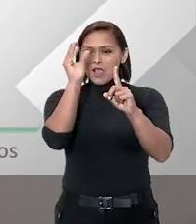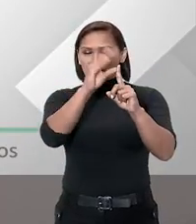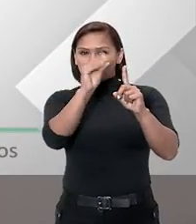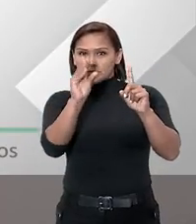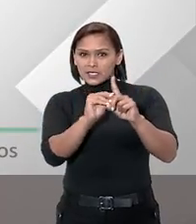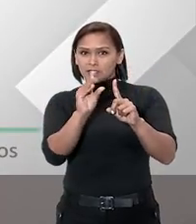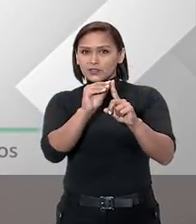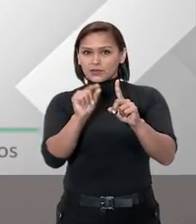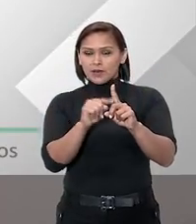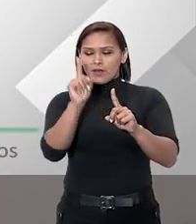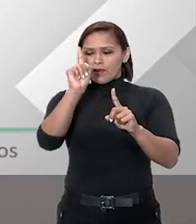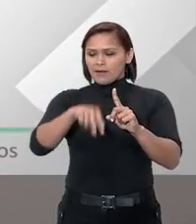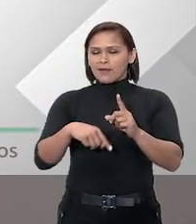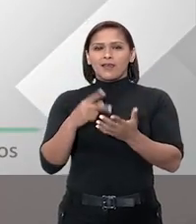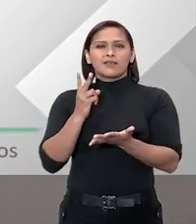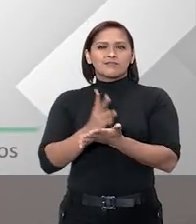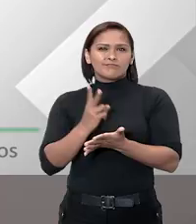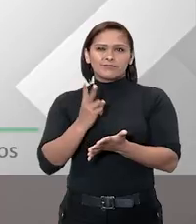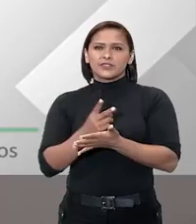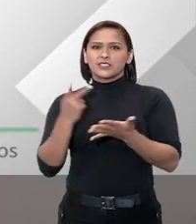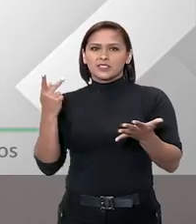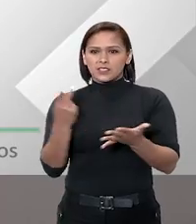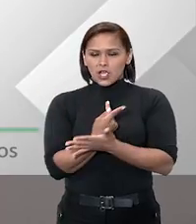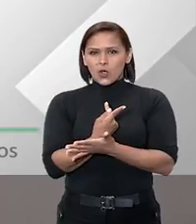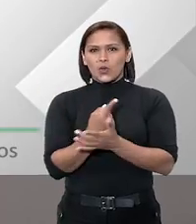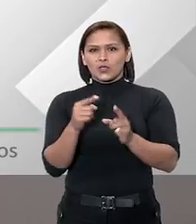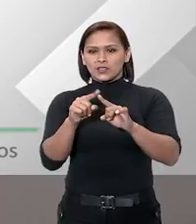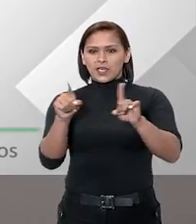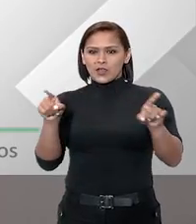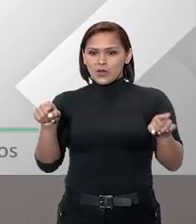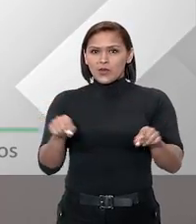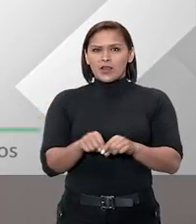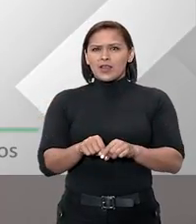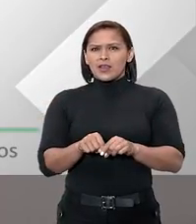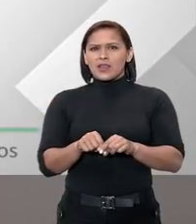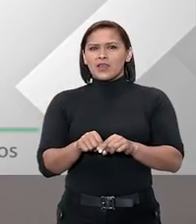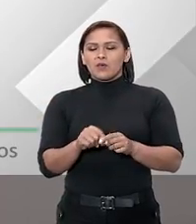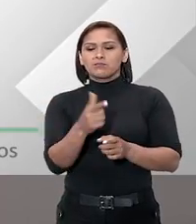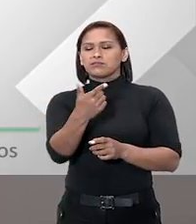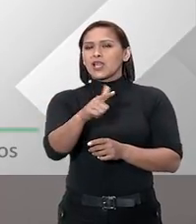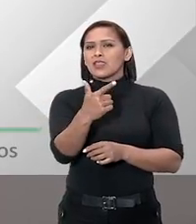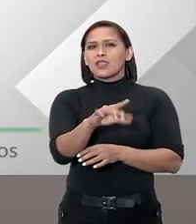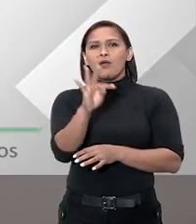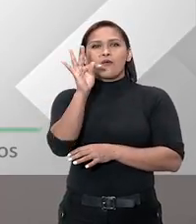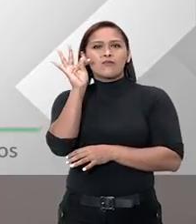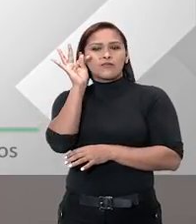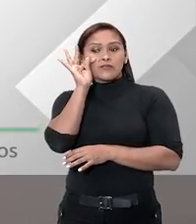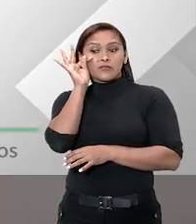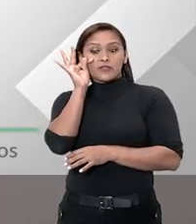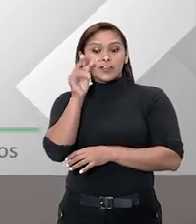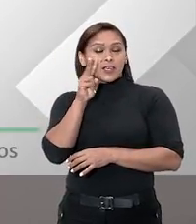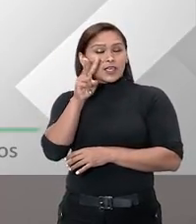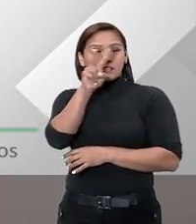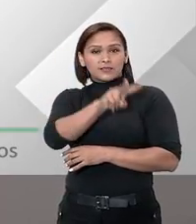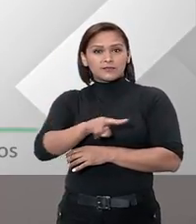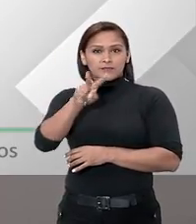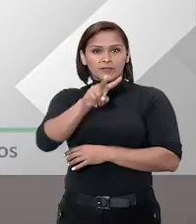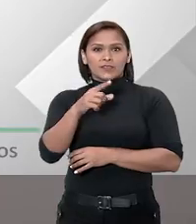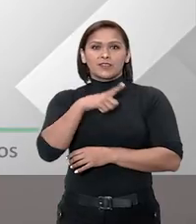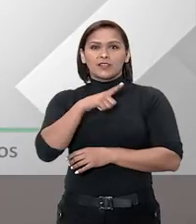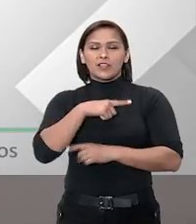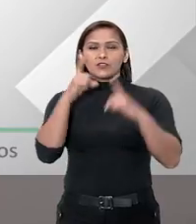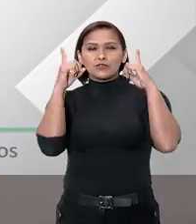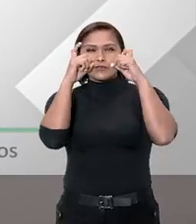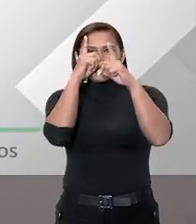sexual, ela sempre ocorre em lugares onde que não há testemunhas. Então, nós temos